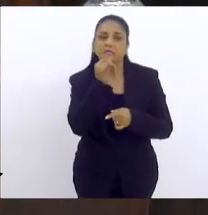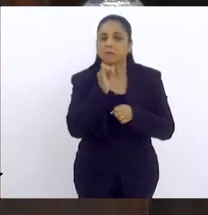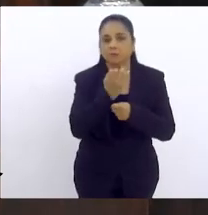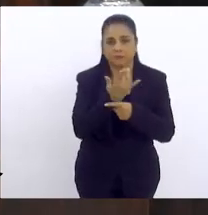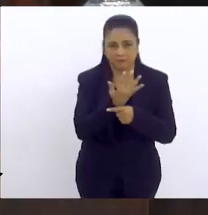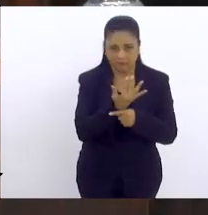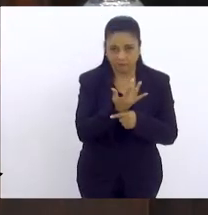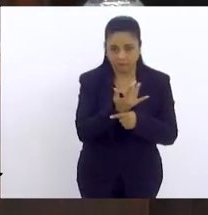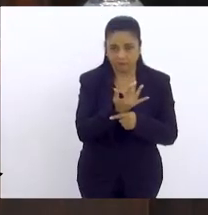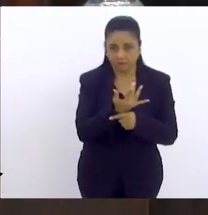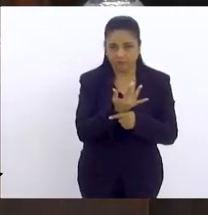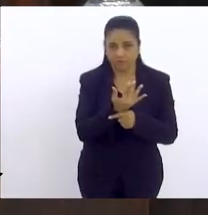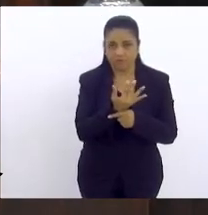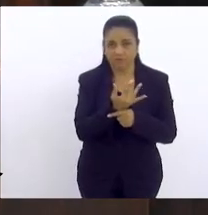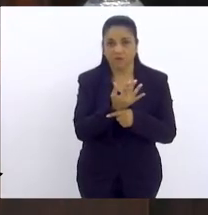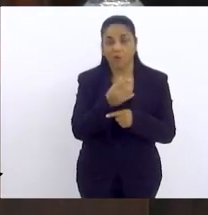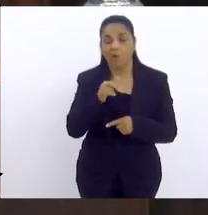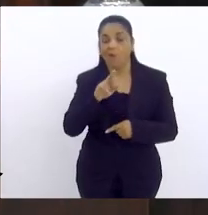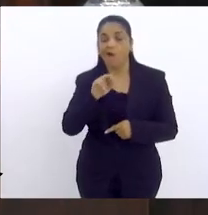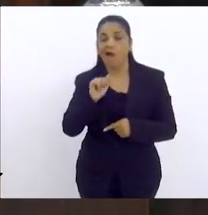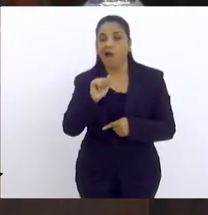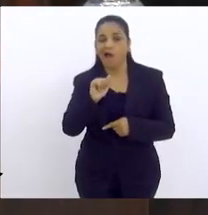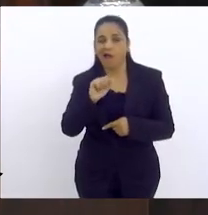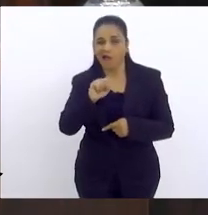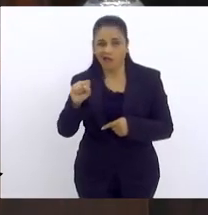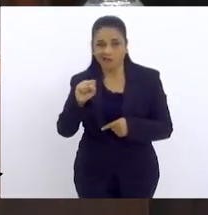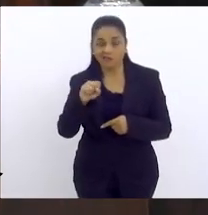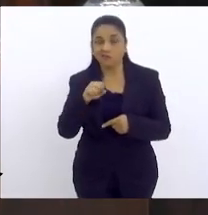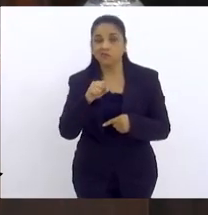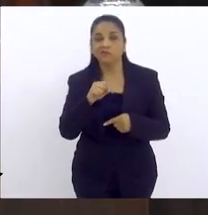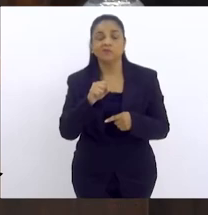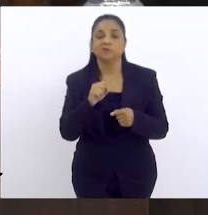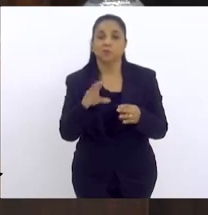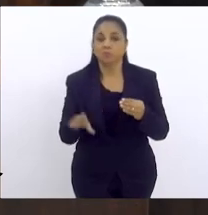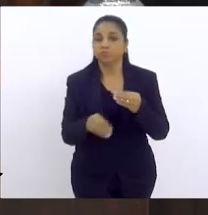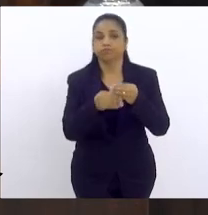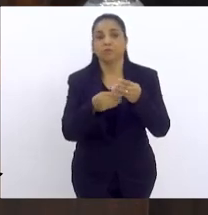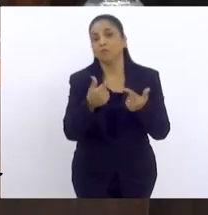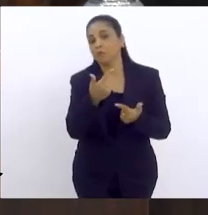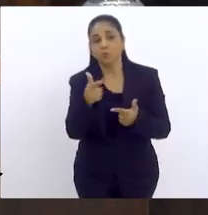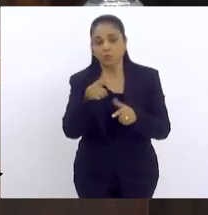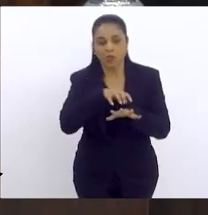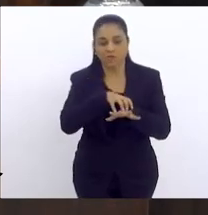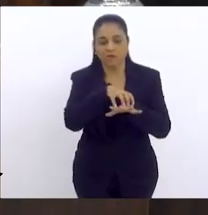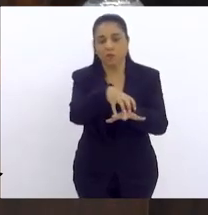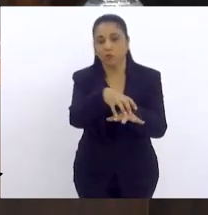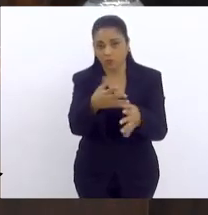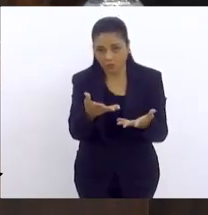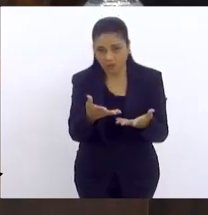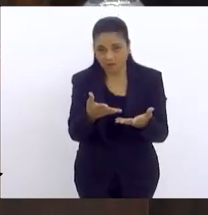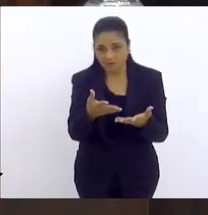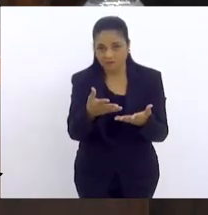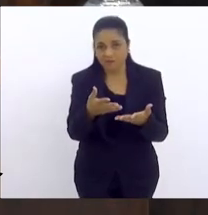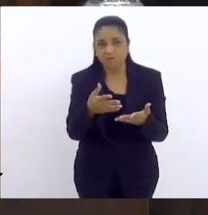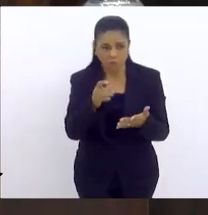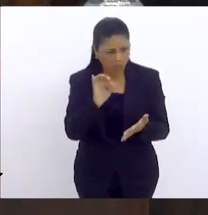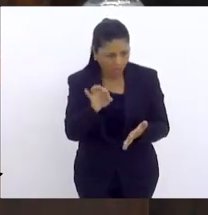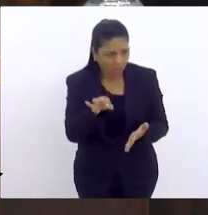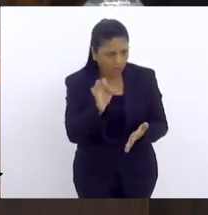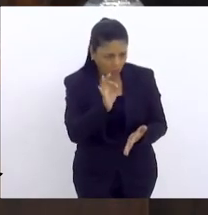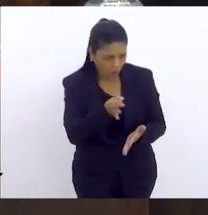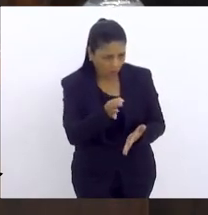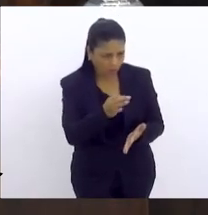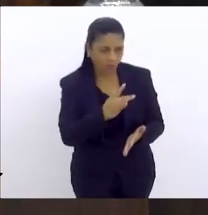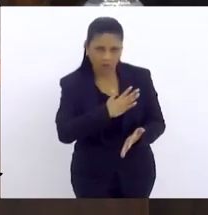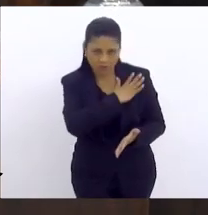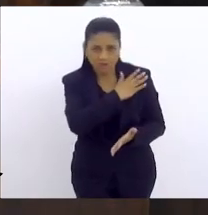muitas das vezes o Rais não é completado porque porque não tem viatura se eu tiver enganado não é isso muita defesa acontece Coronel porque